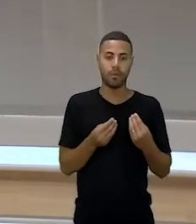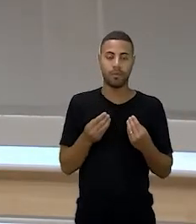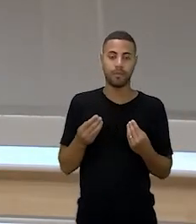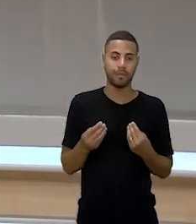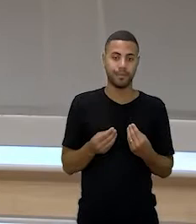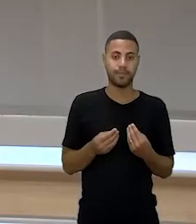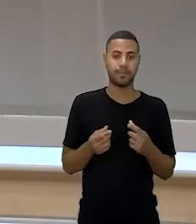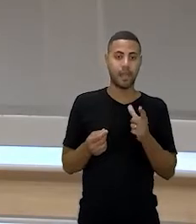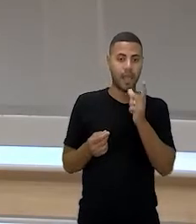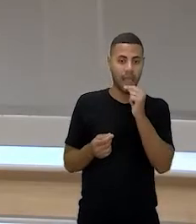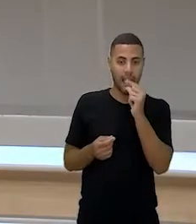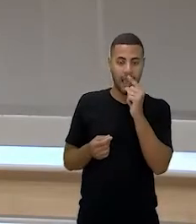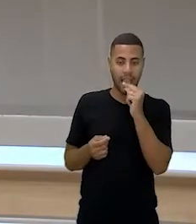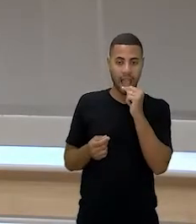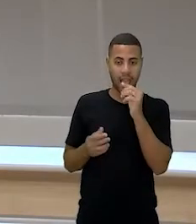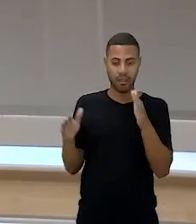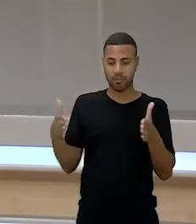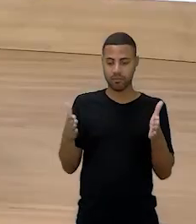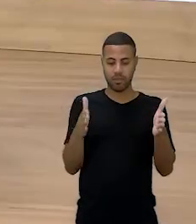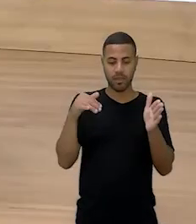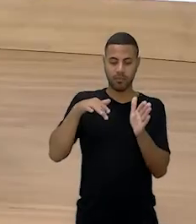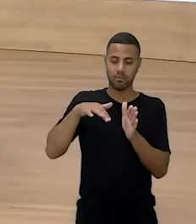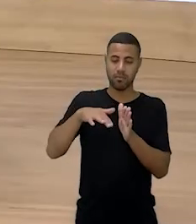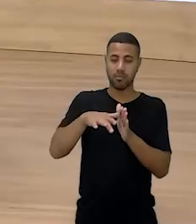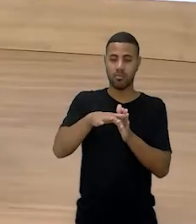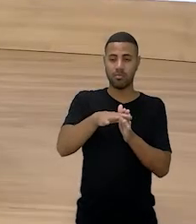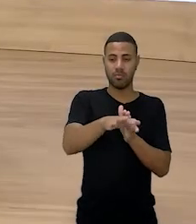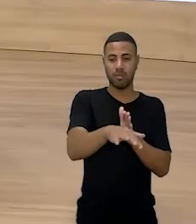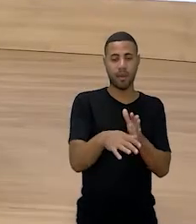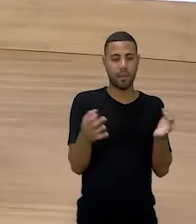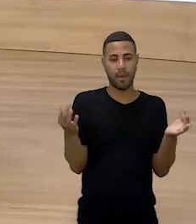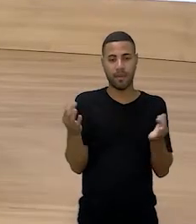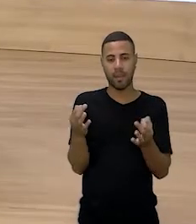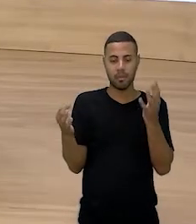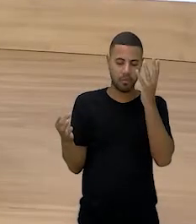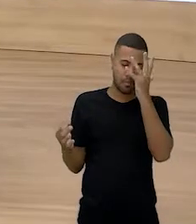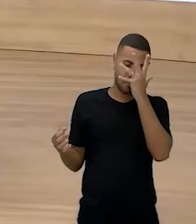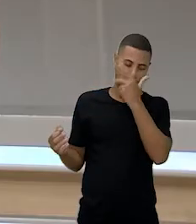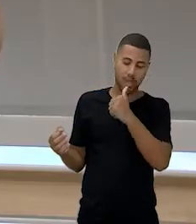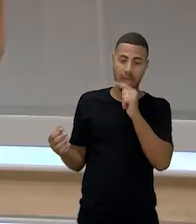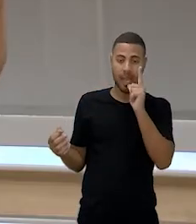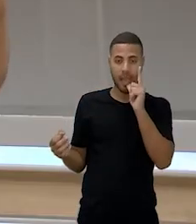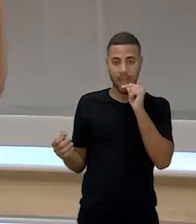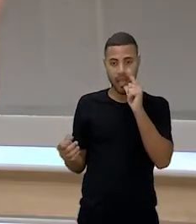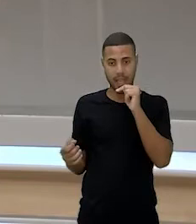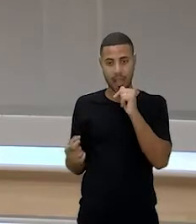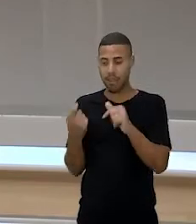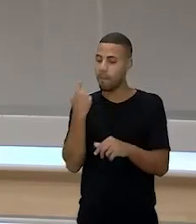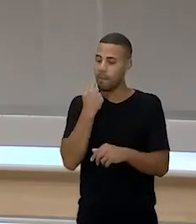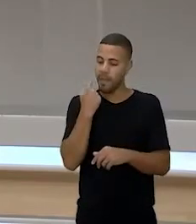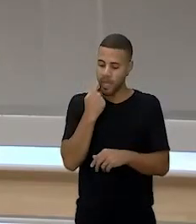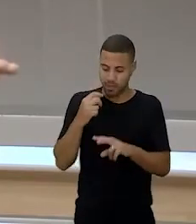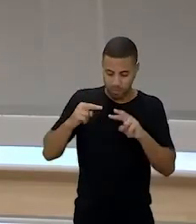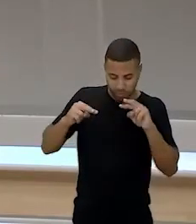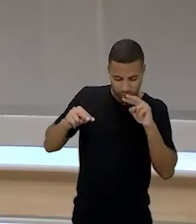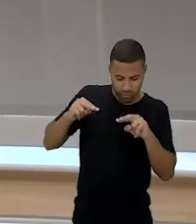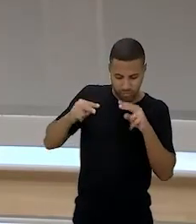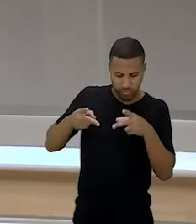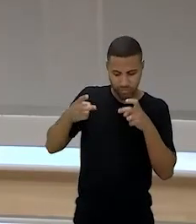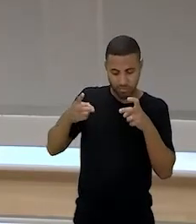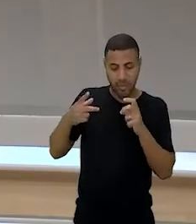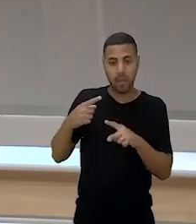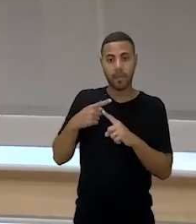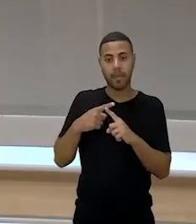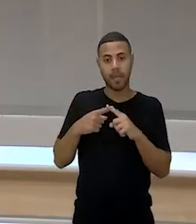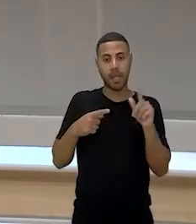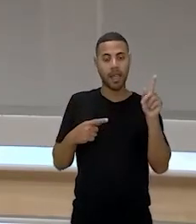aquelas regiões onde tem águas cristalinas, tudo aquela que você vê os peixinhos, é porque aquela